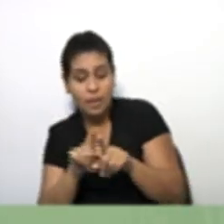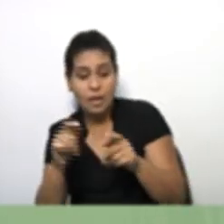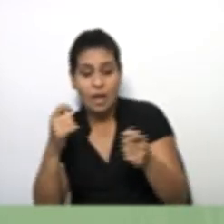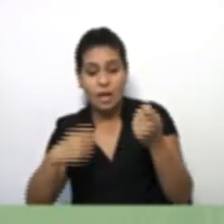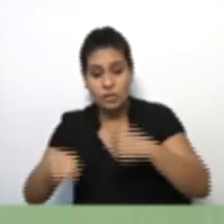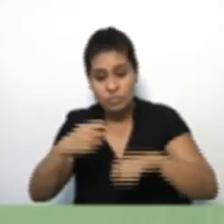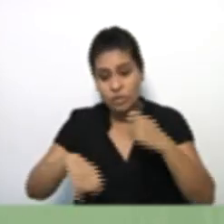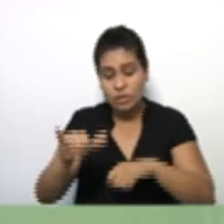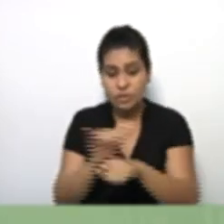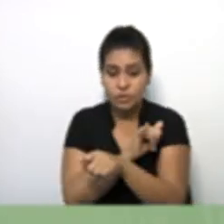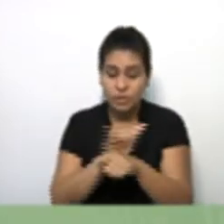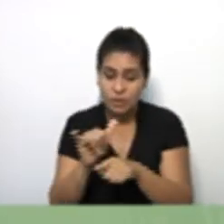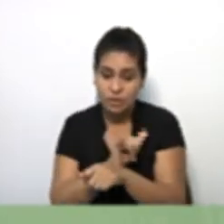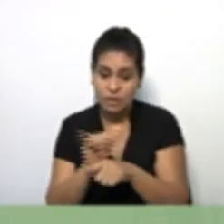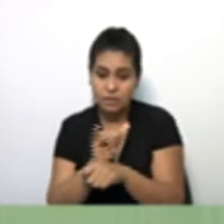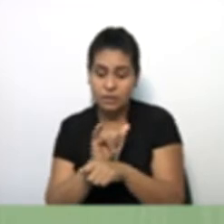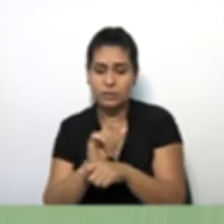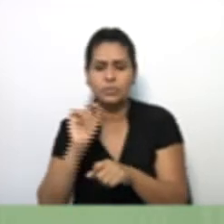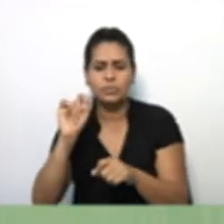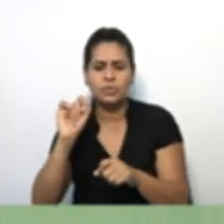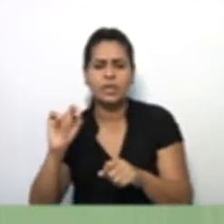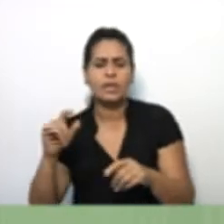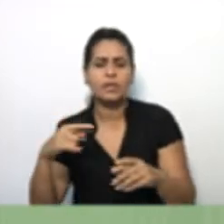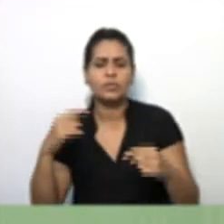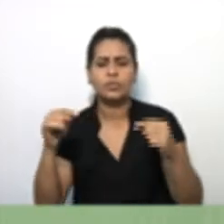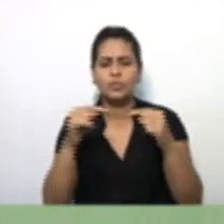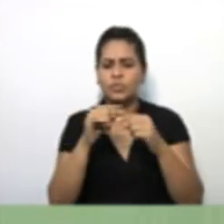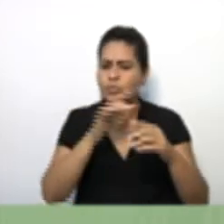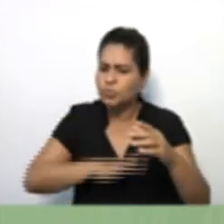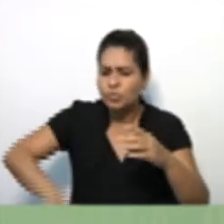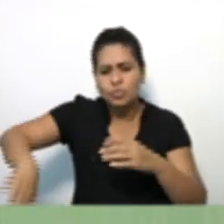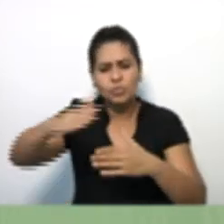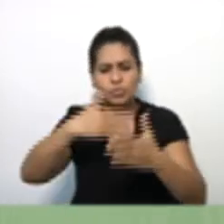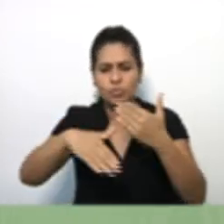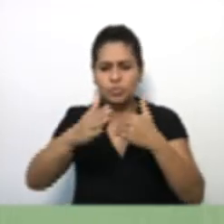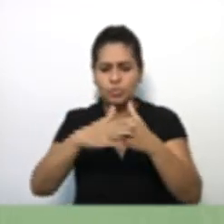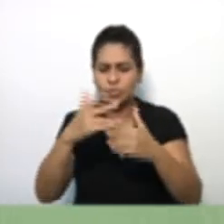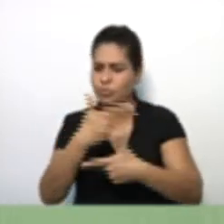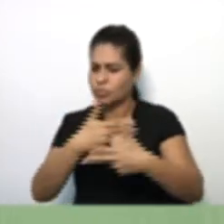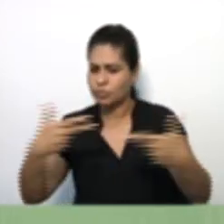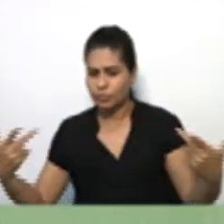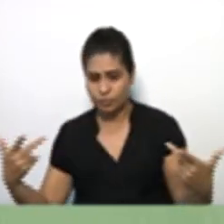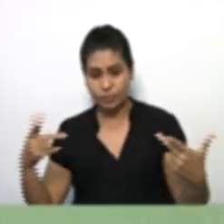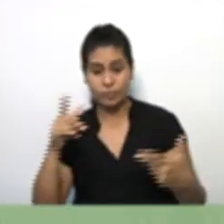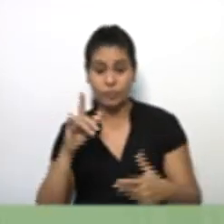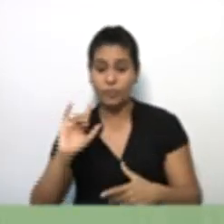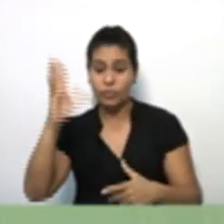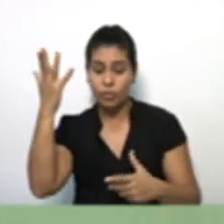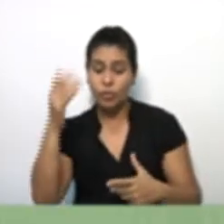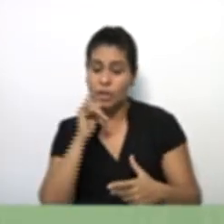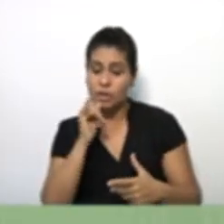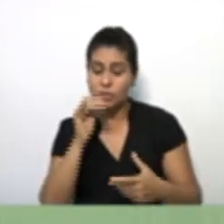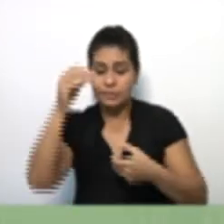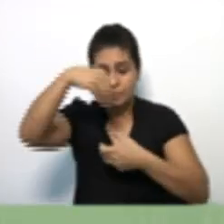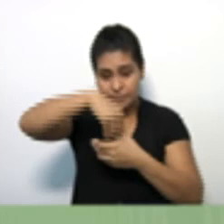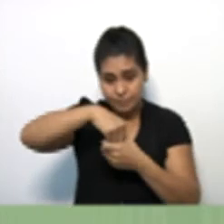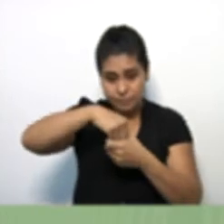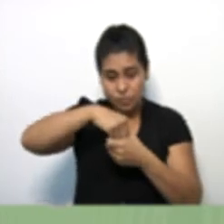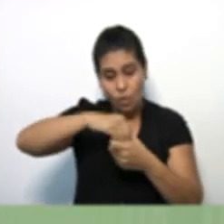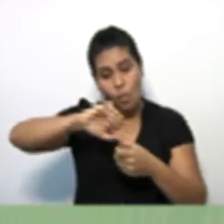administração estratégica, que envolve aí, ó, a orquestração de todos os recursos, tanto recursos